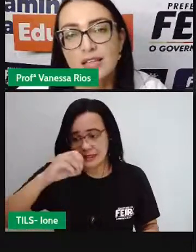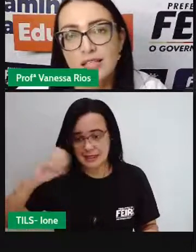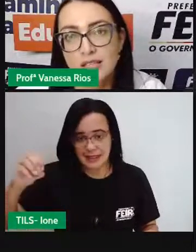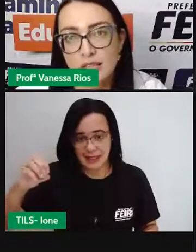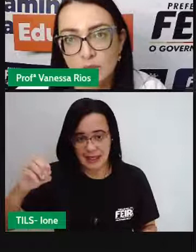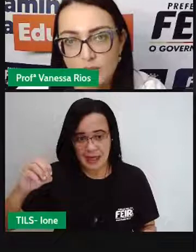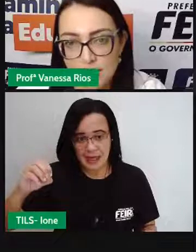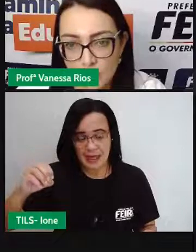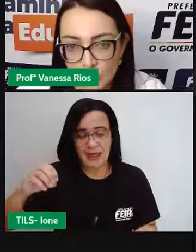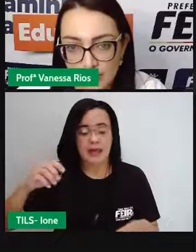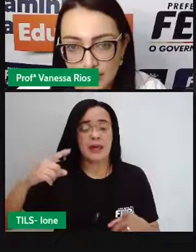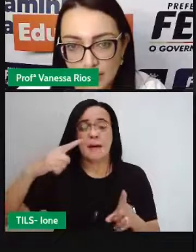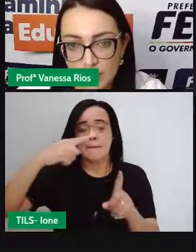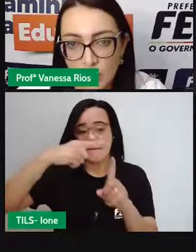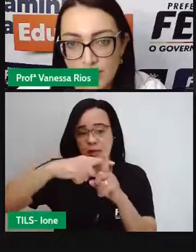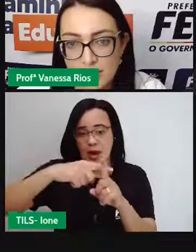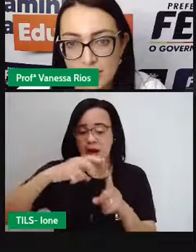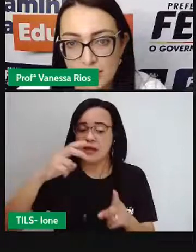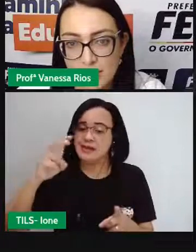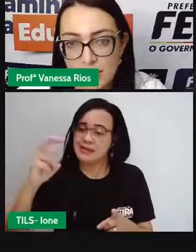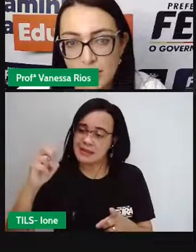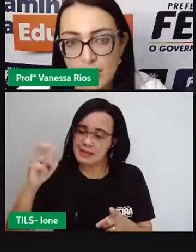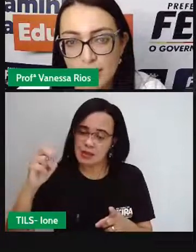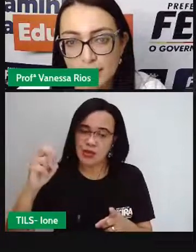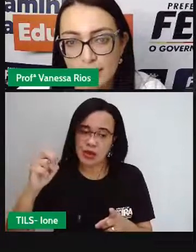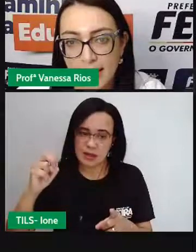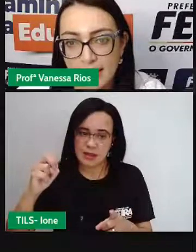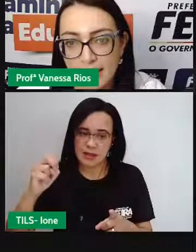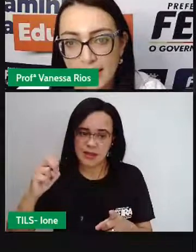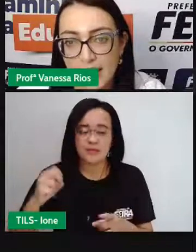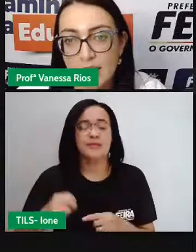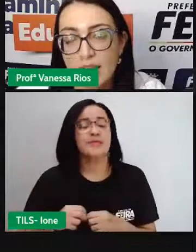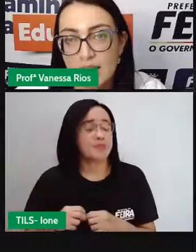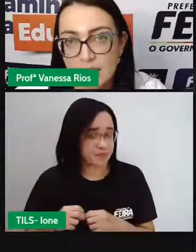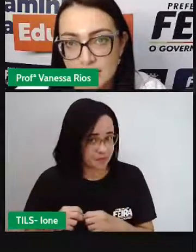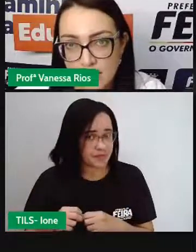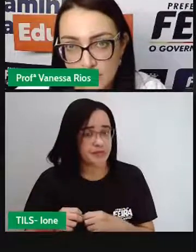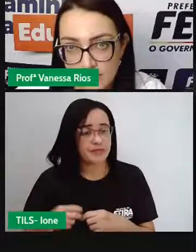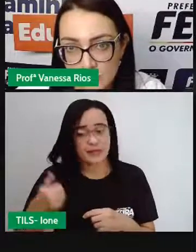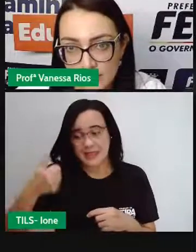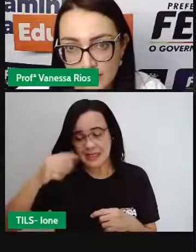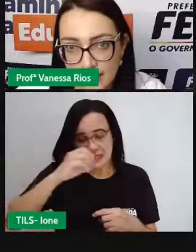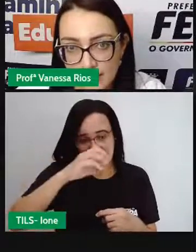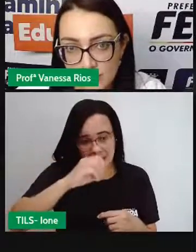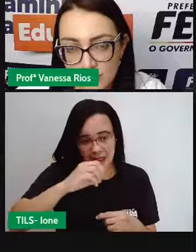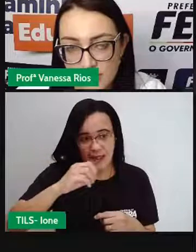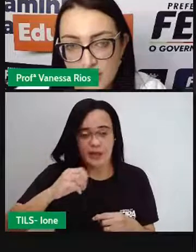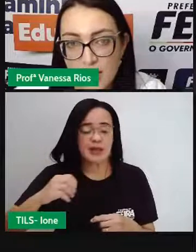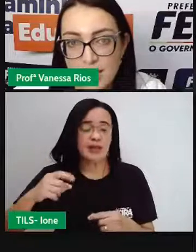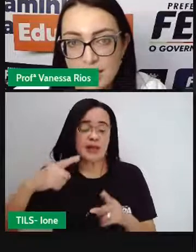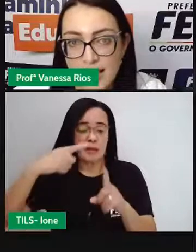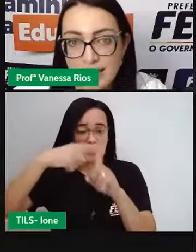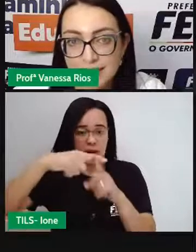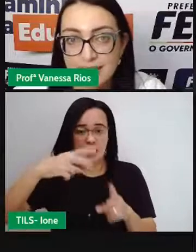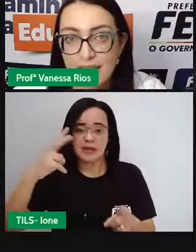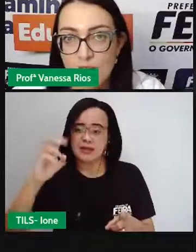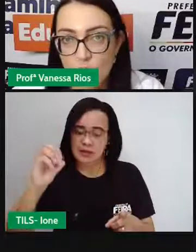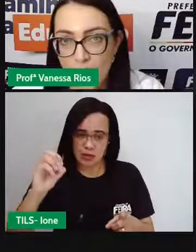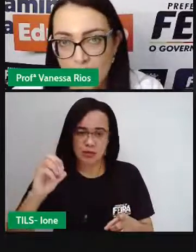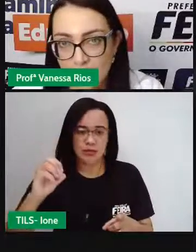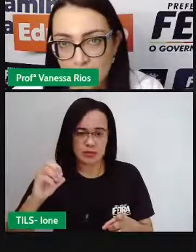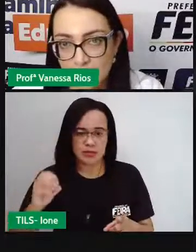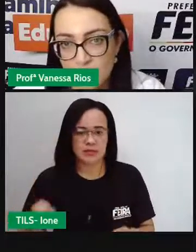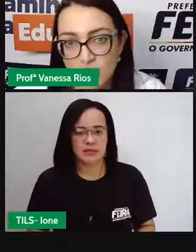a 150. Então, 1,5 equivale a 150 laranjas. Se ele